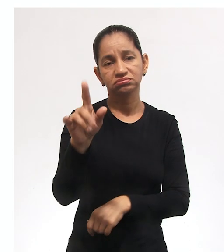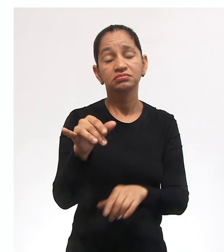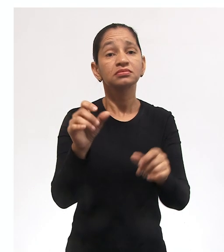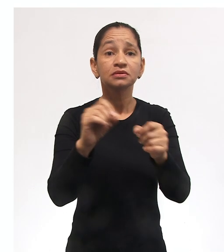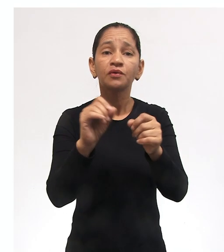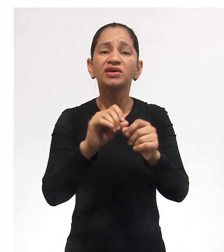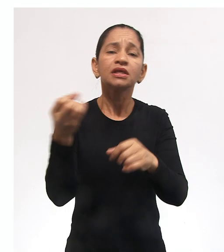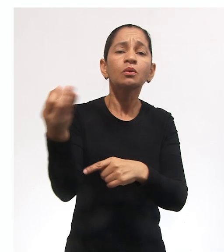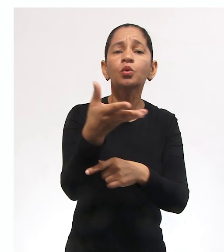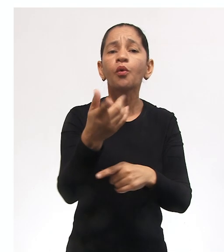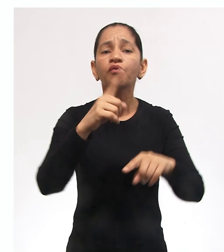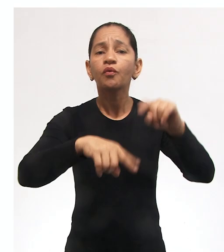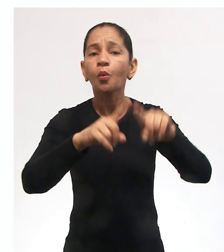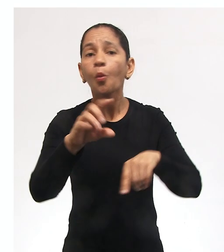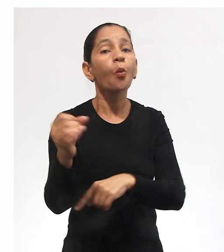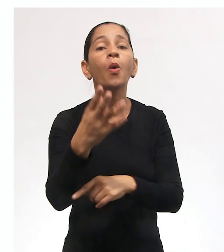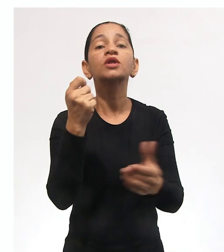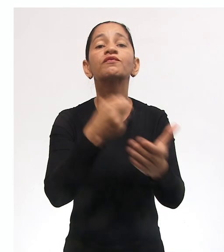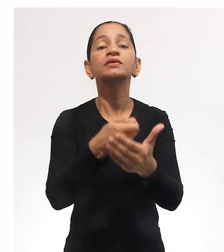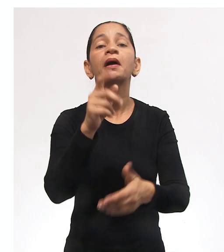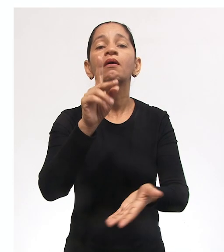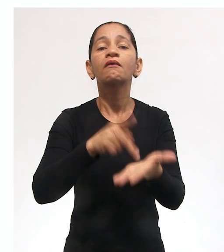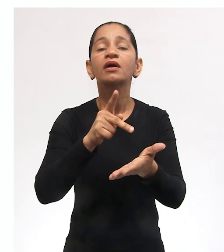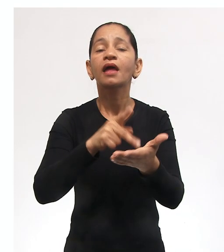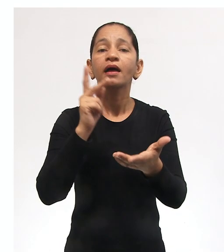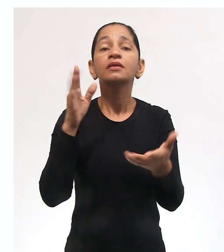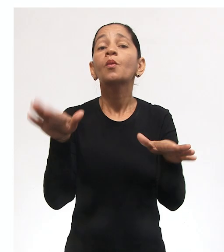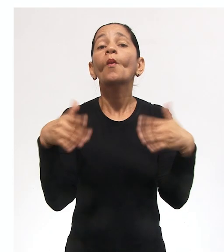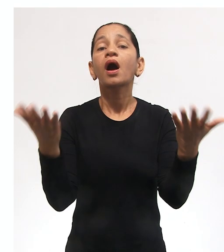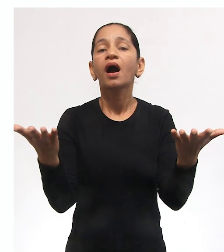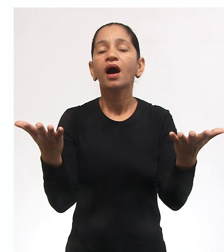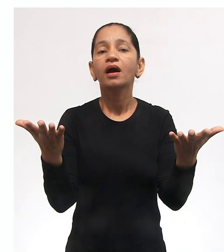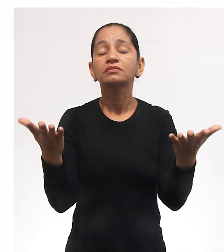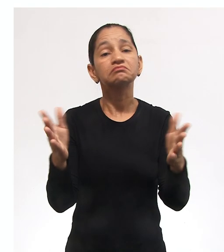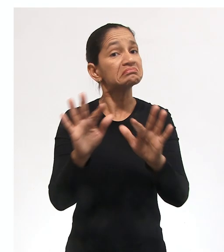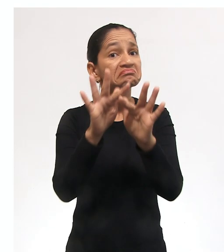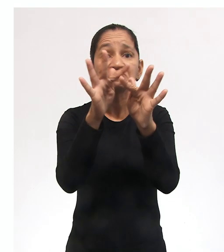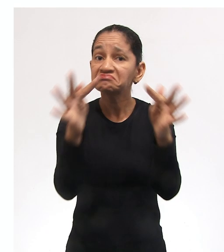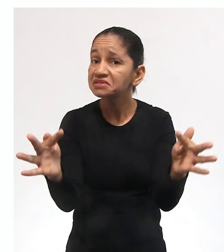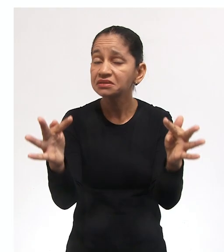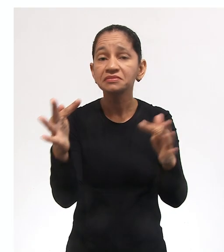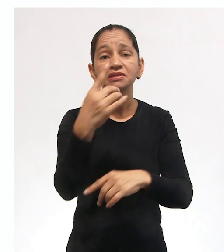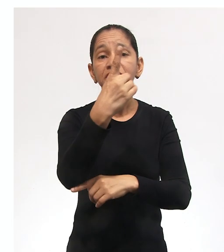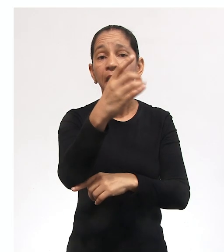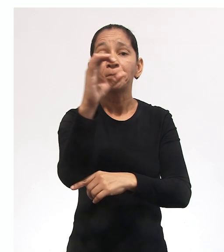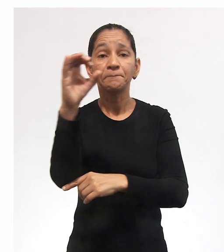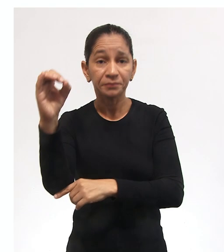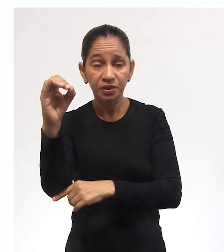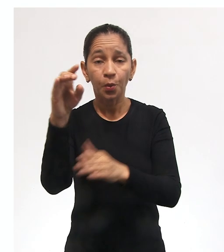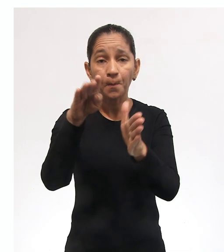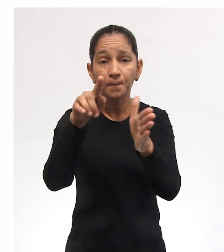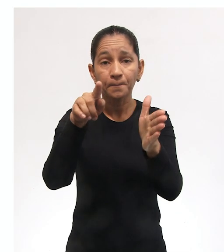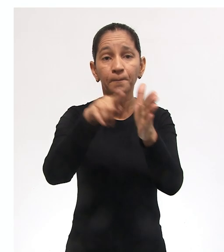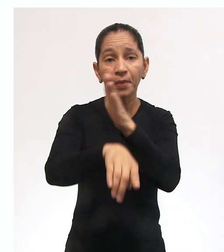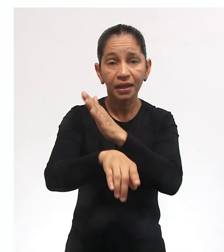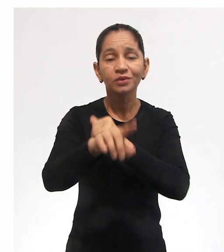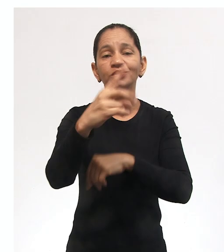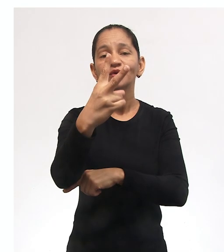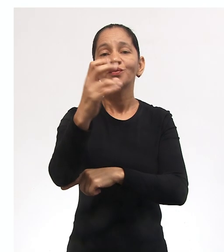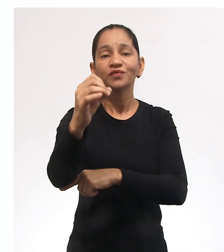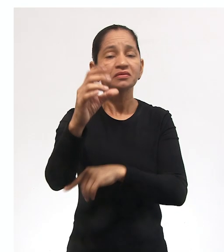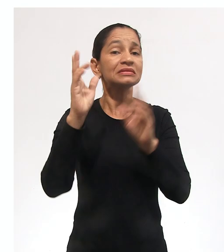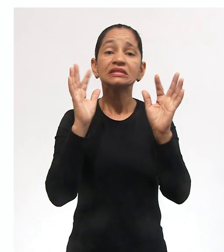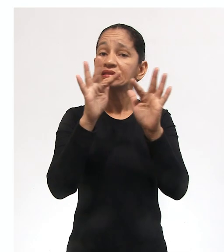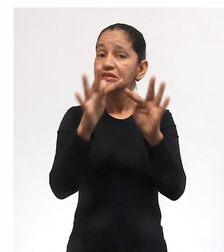achar o novo valor, quanto que eu vou pagar, basta eu subtrair. Então, quando a gente está falando de desconto, a gente está falando